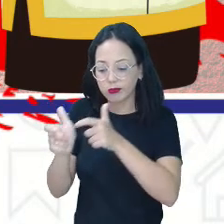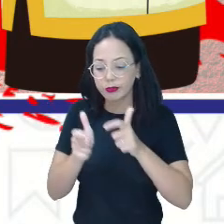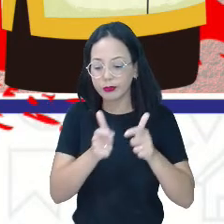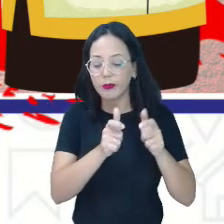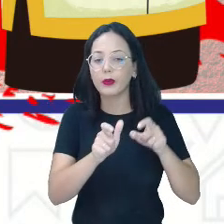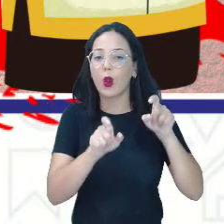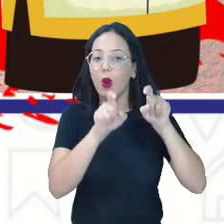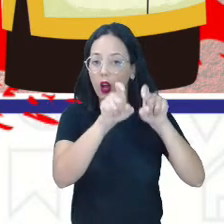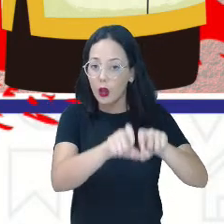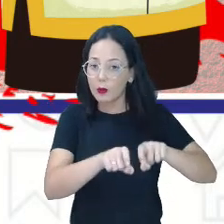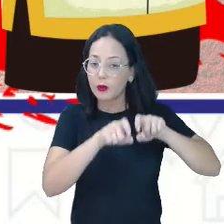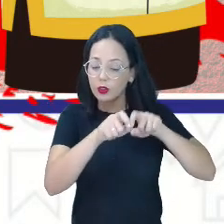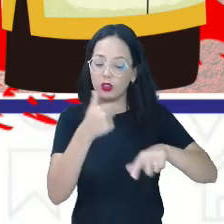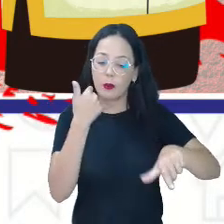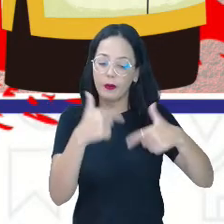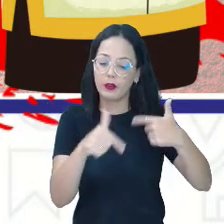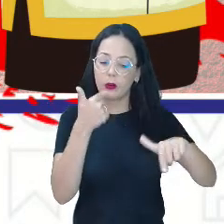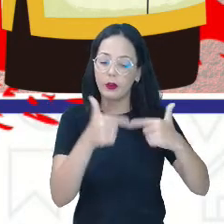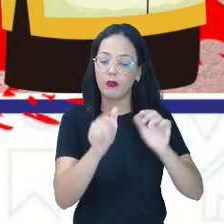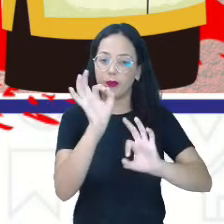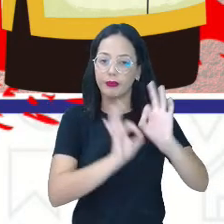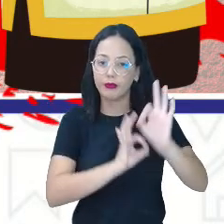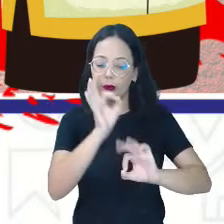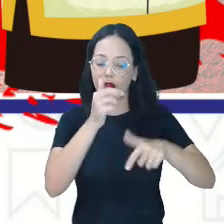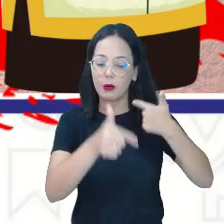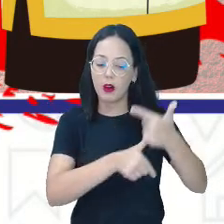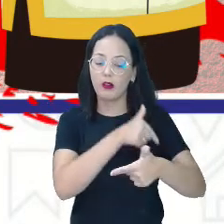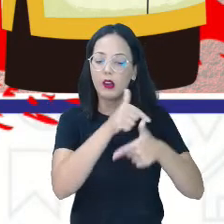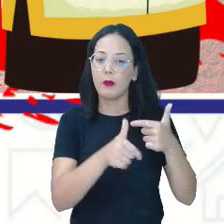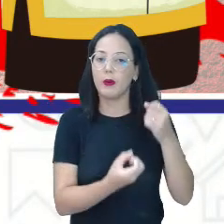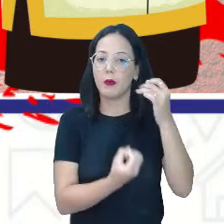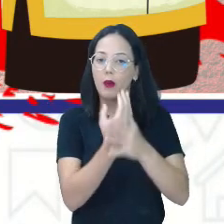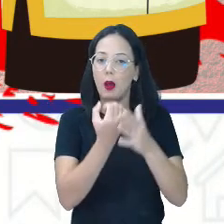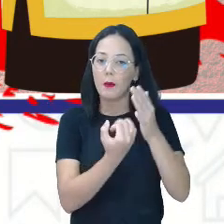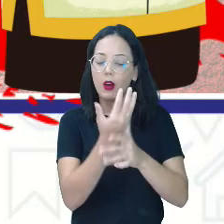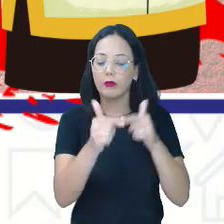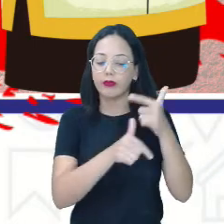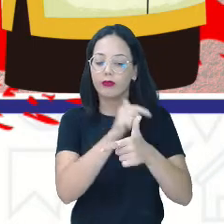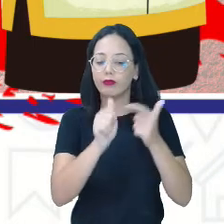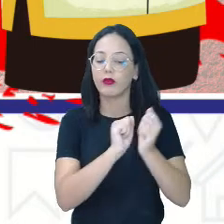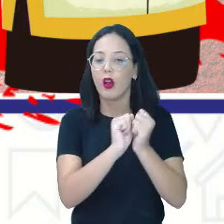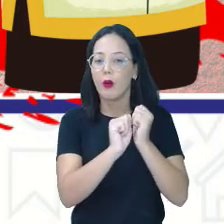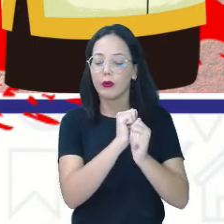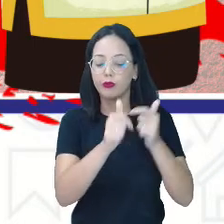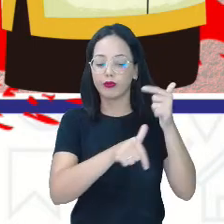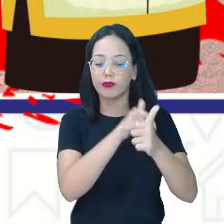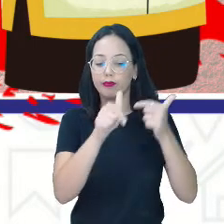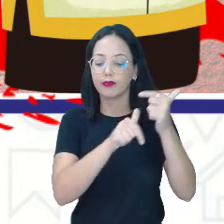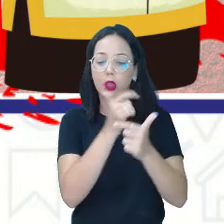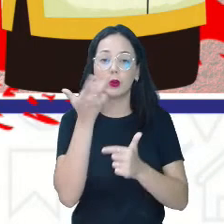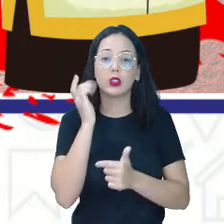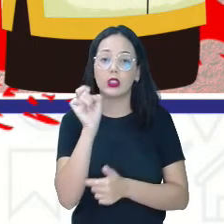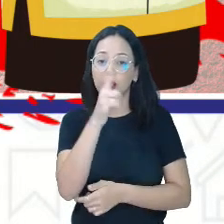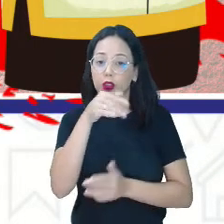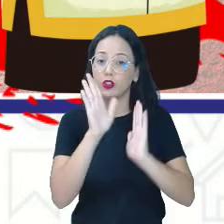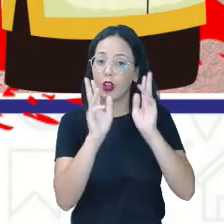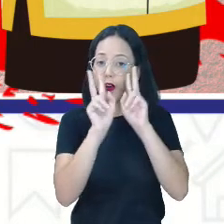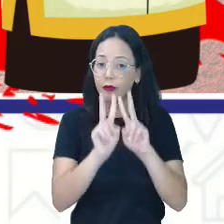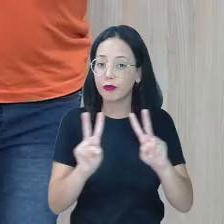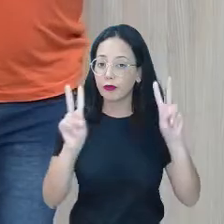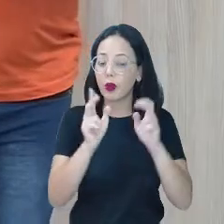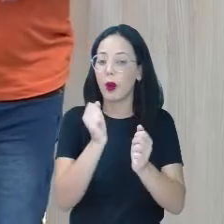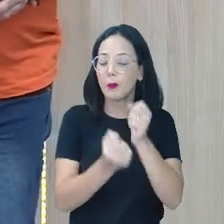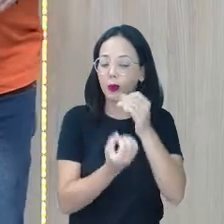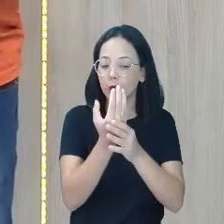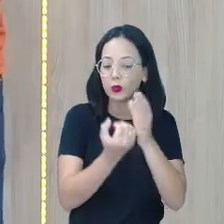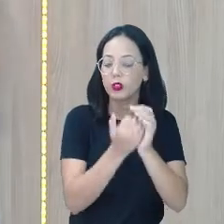camponês trabalhava, arava a terra ali, né? Ou trabalhava na produção alagada ali do arroz, que não sei se vocês já viram, né? A